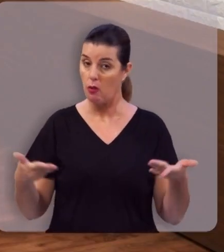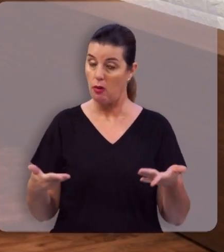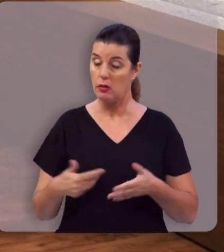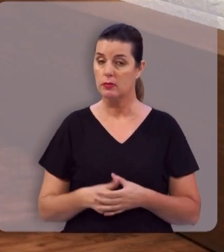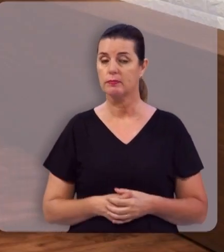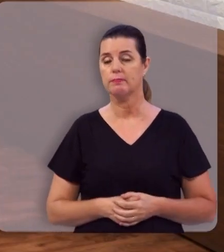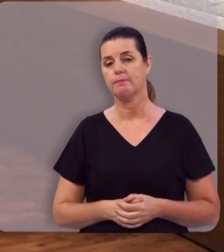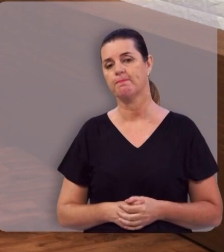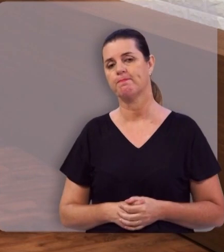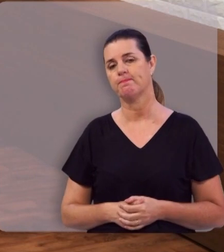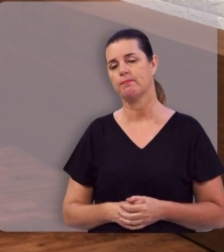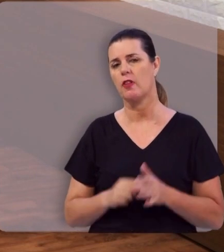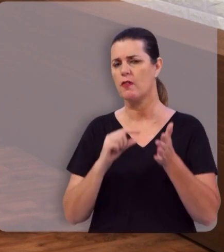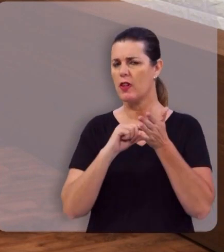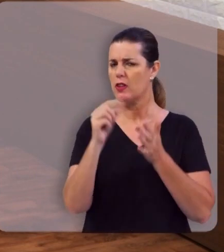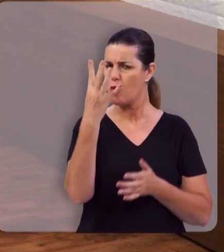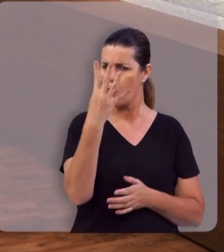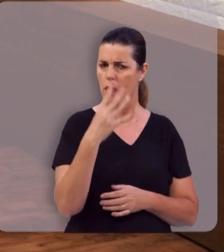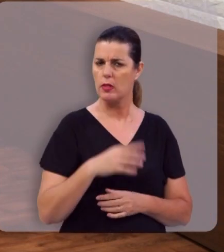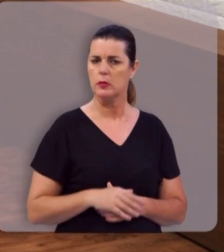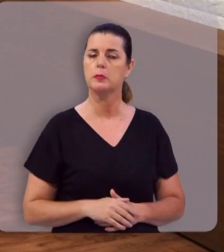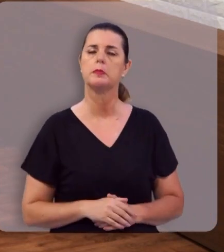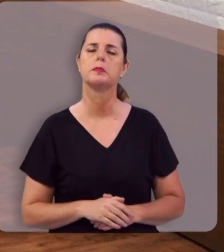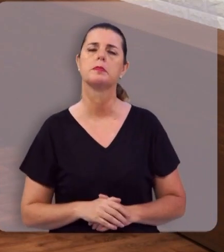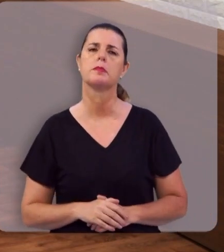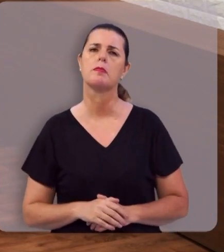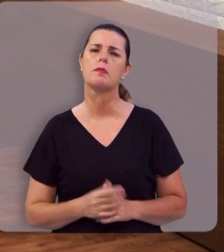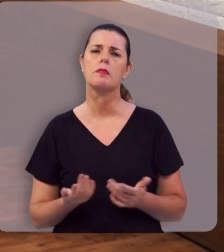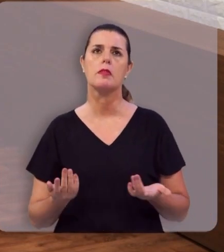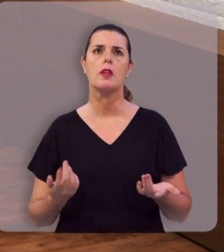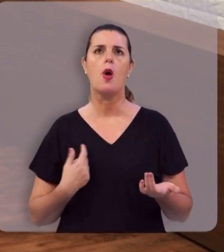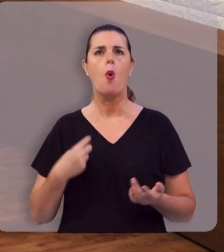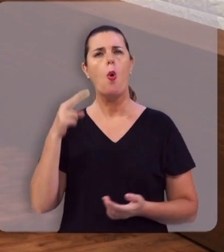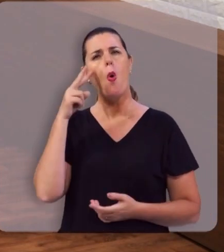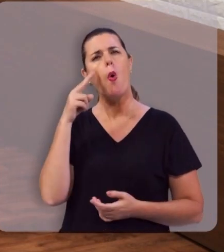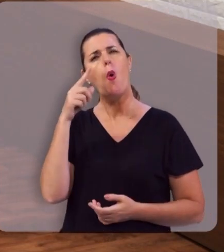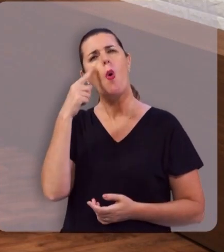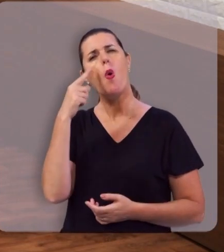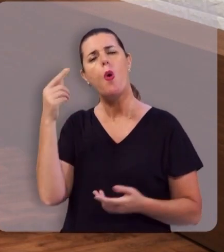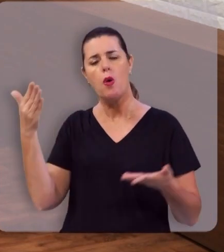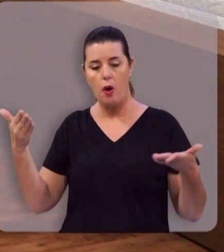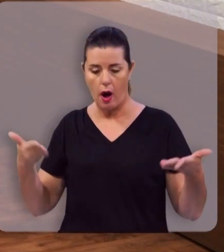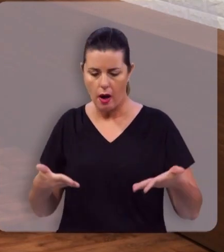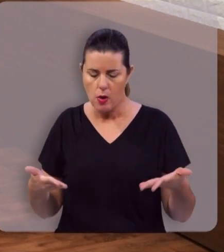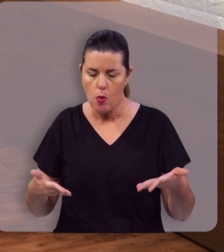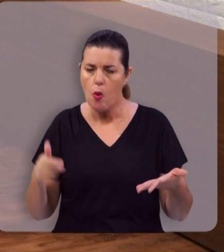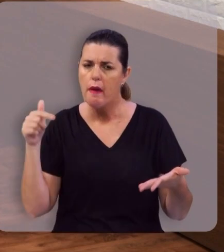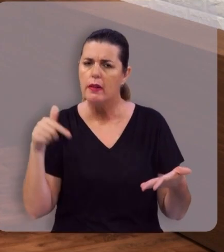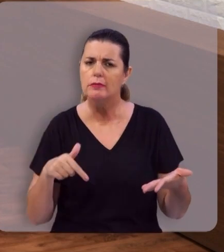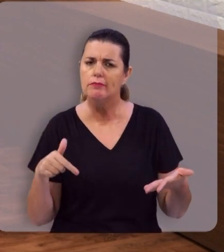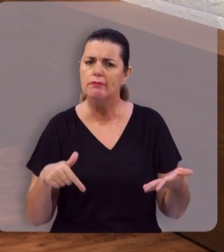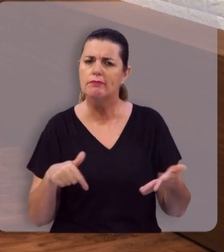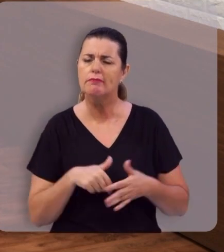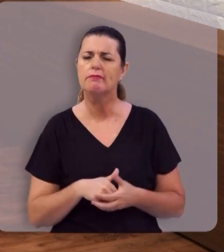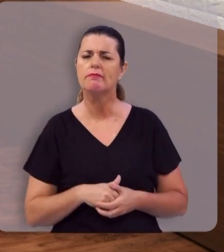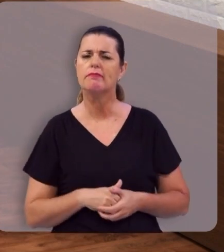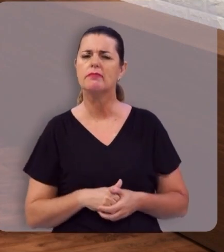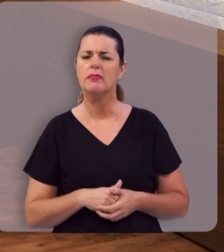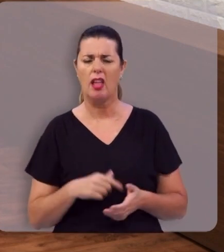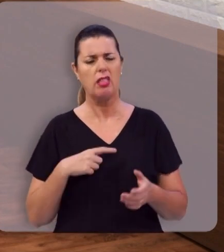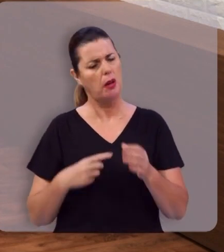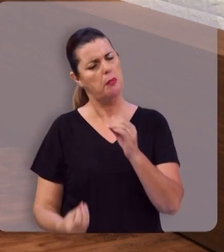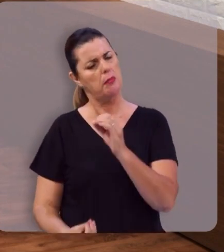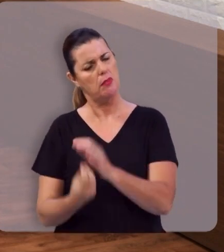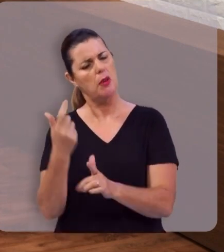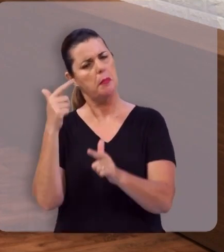agora, no verso 4, ele pousa os olhos no presente. E a crise